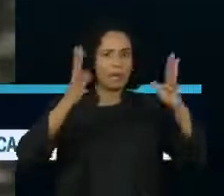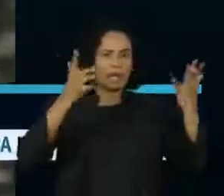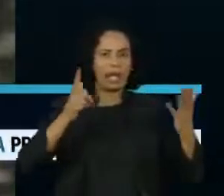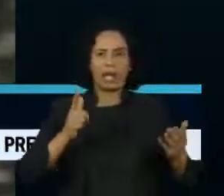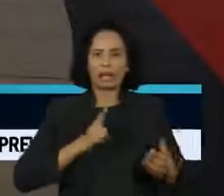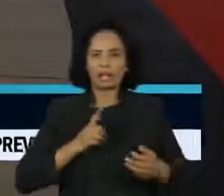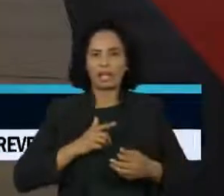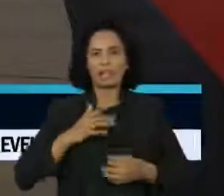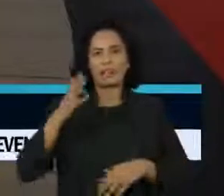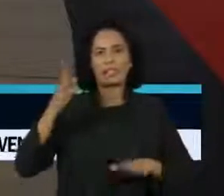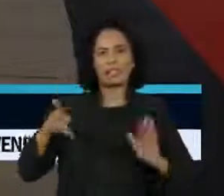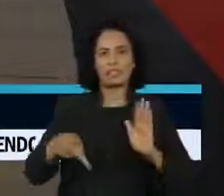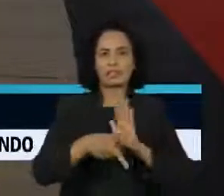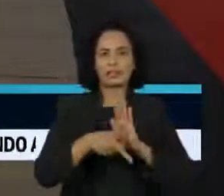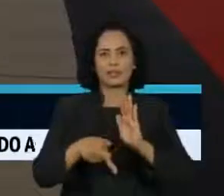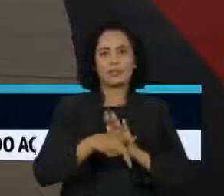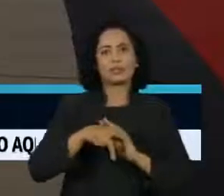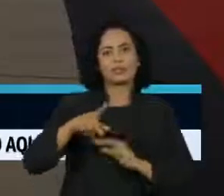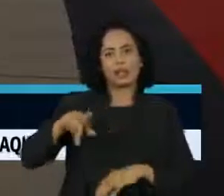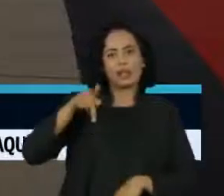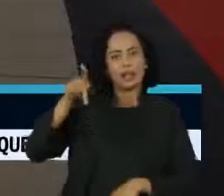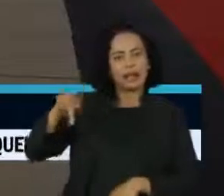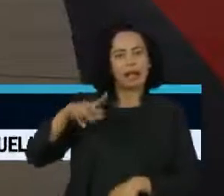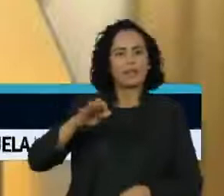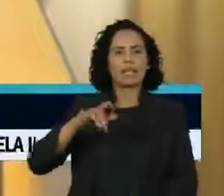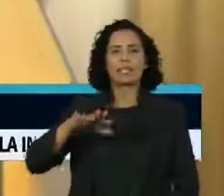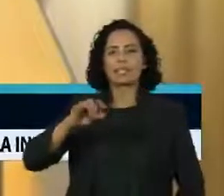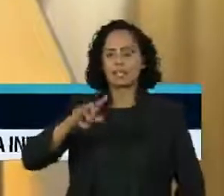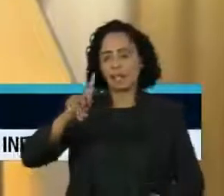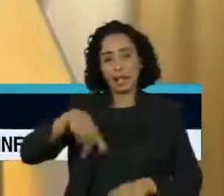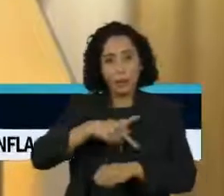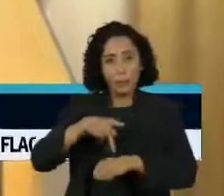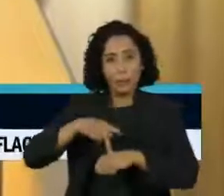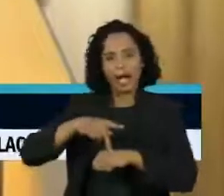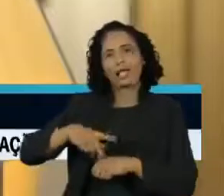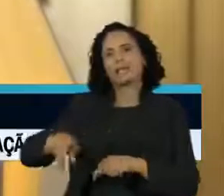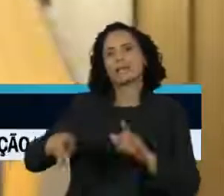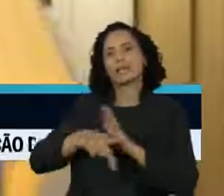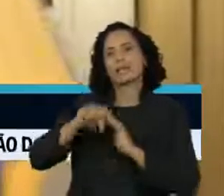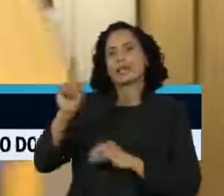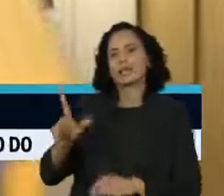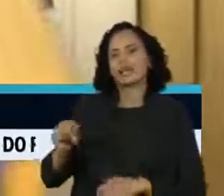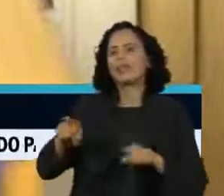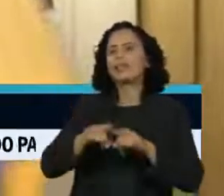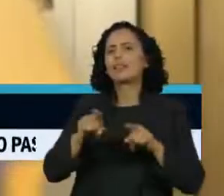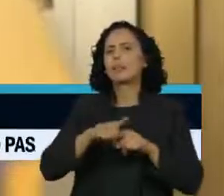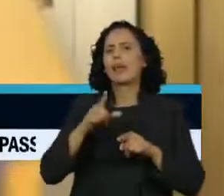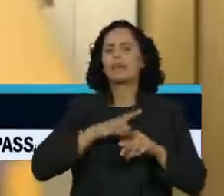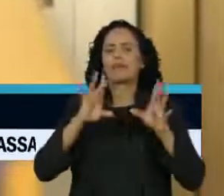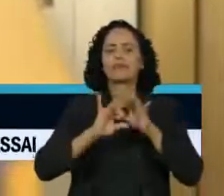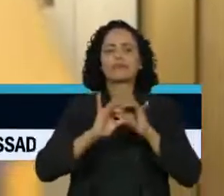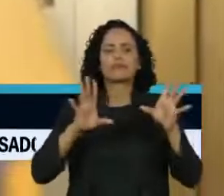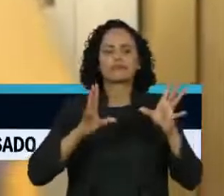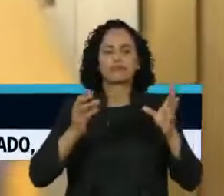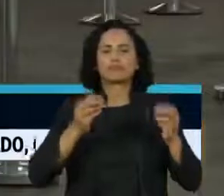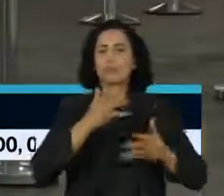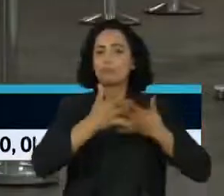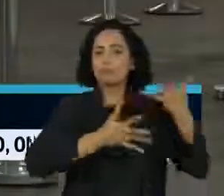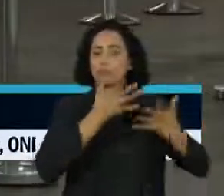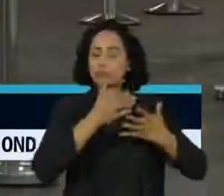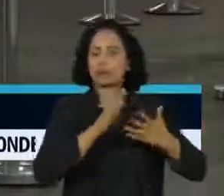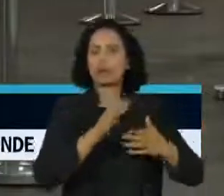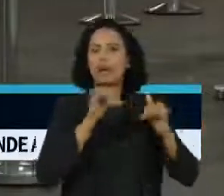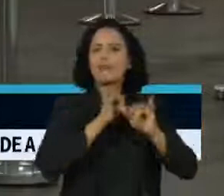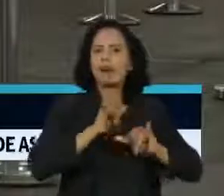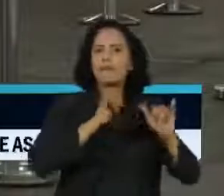na Itália. O diretor da feira, Jürgen Boss, defendeu se tratar de liberdade de expressão. Reiterou, no entanto, que